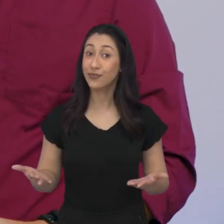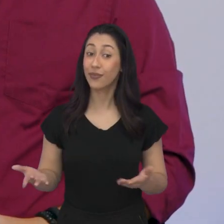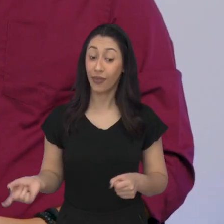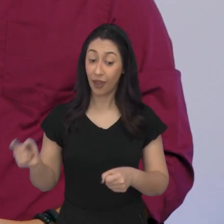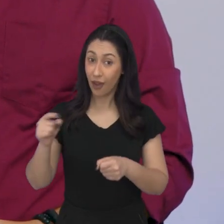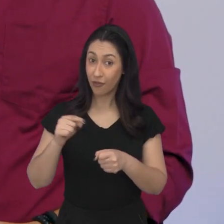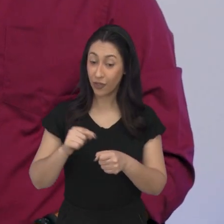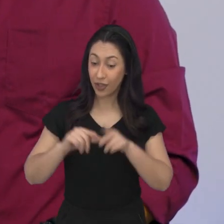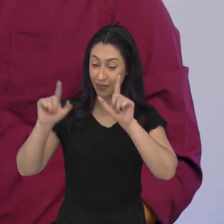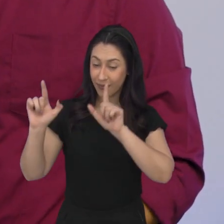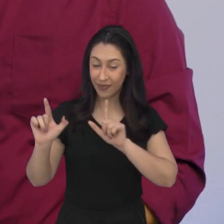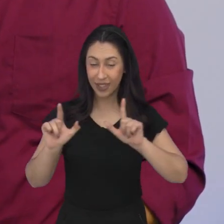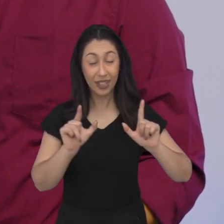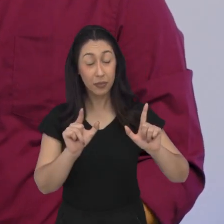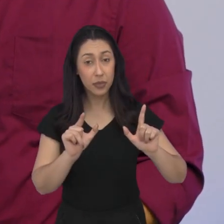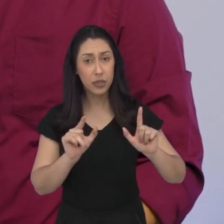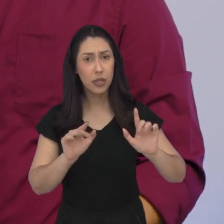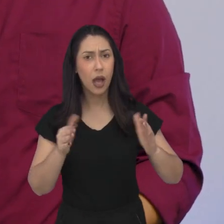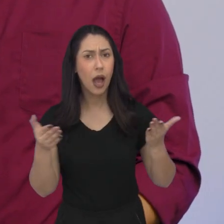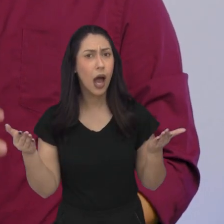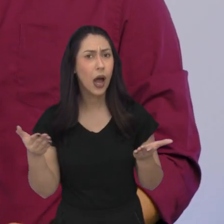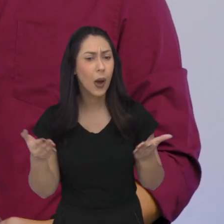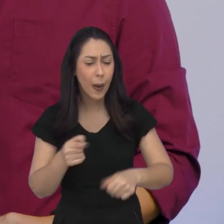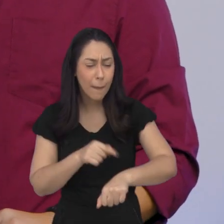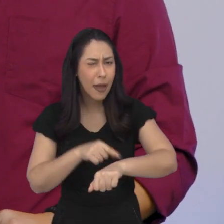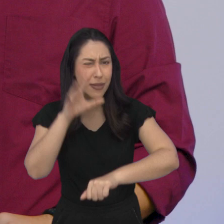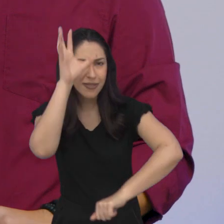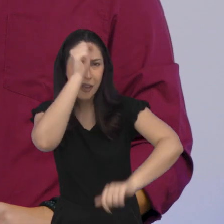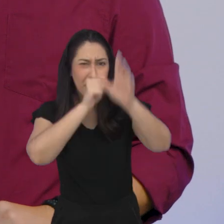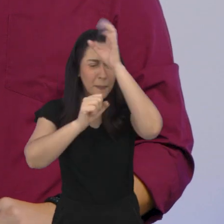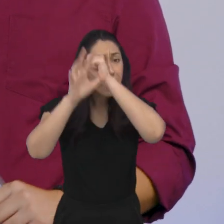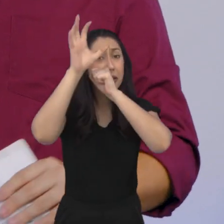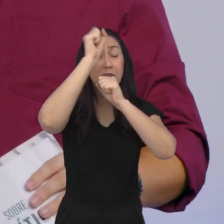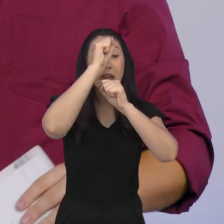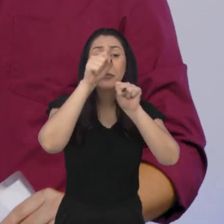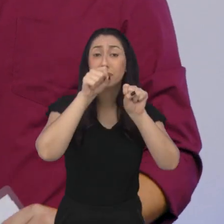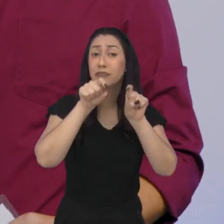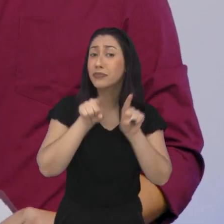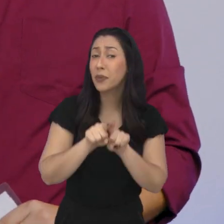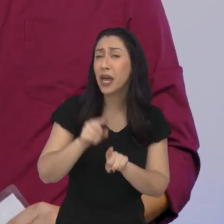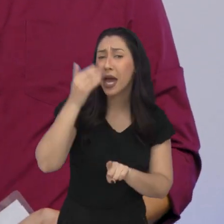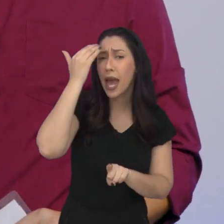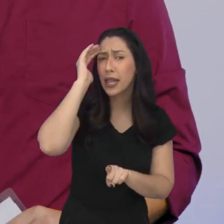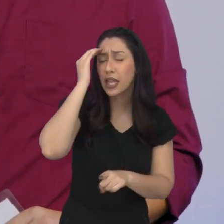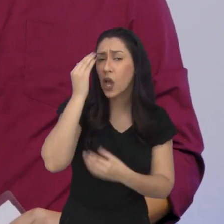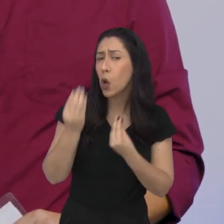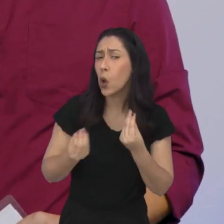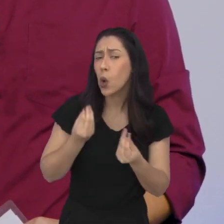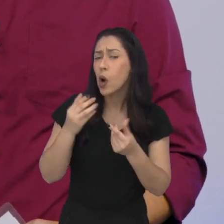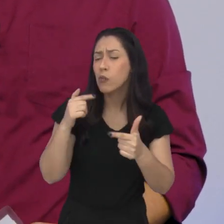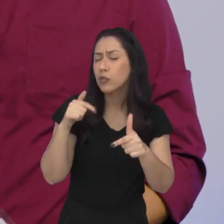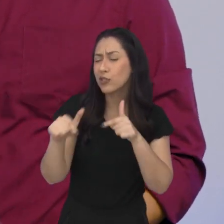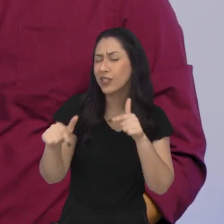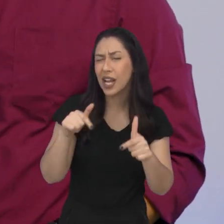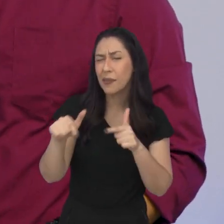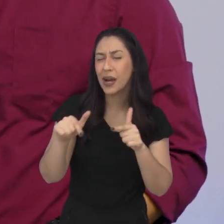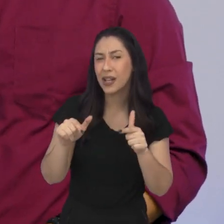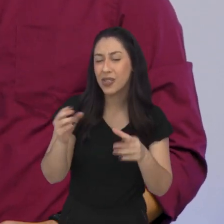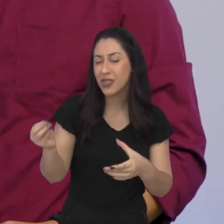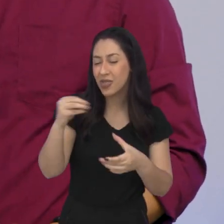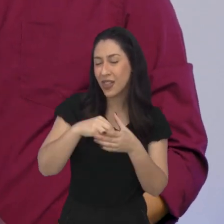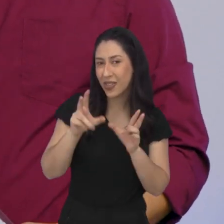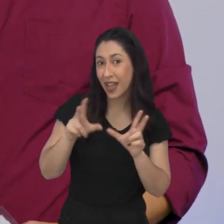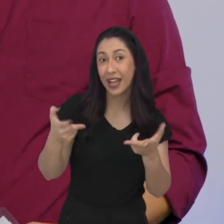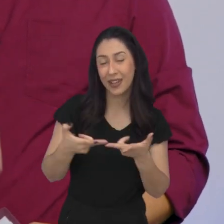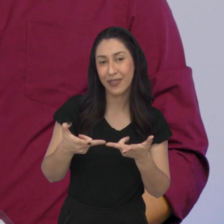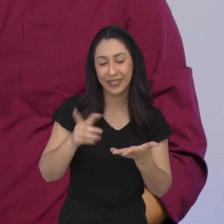Estamos de volta com o Sobre Política e hora de aprender um pouco mais e entender como funciona o dia a dia aqui da